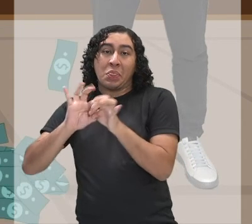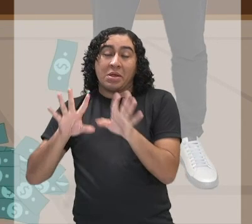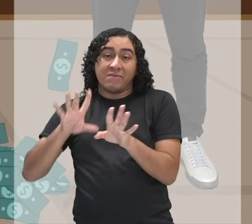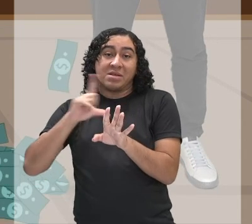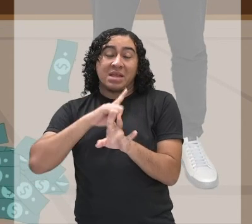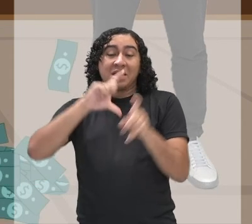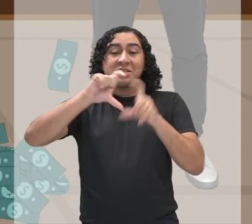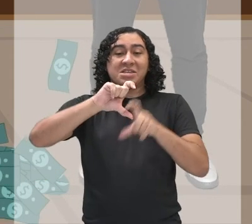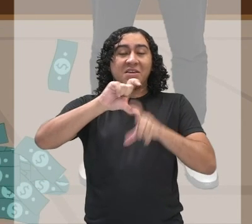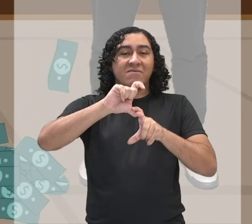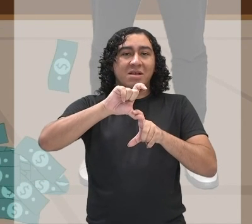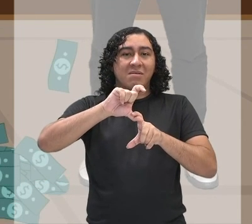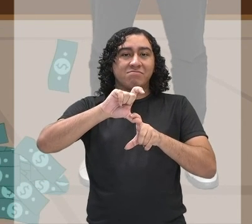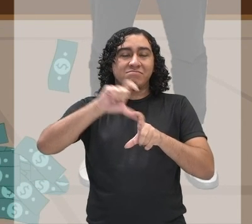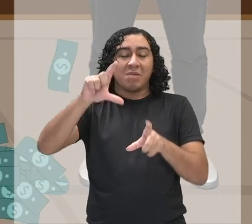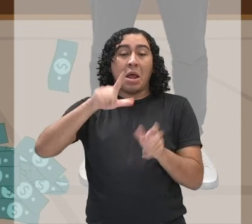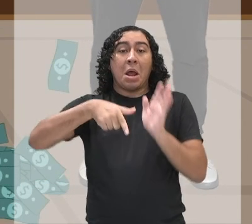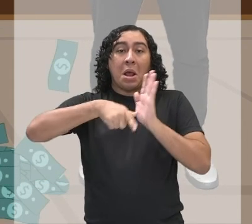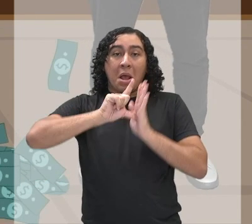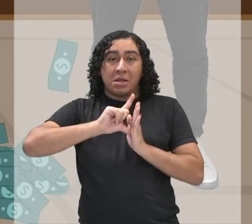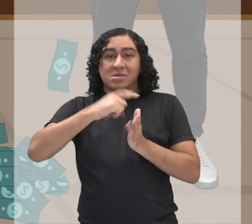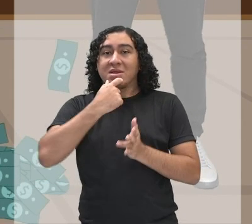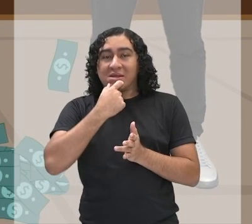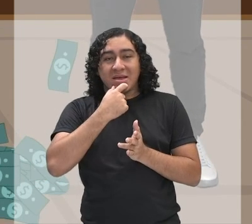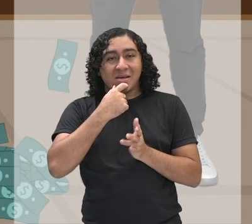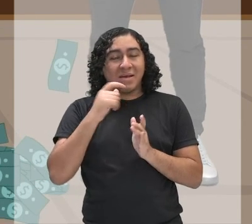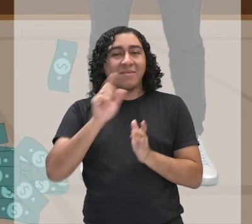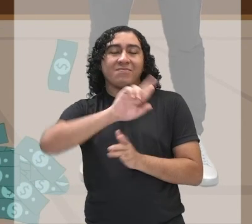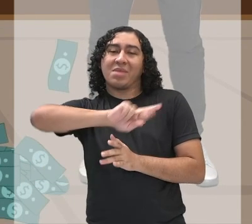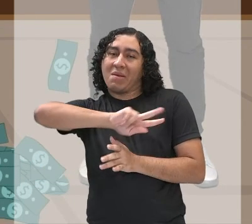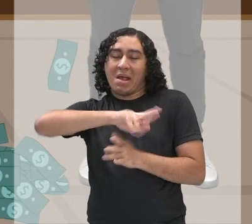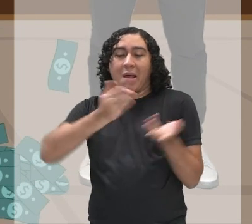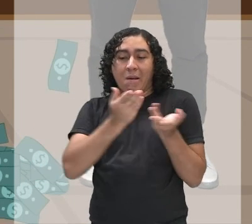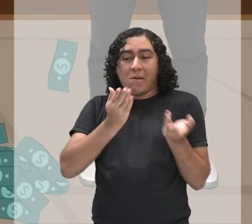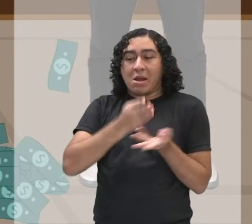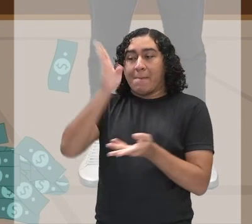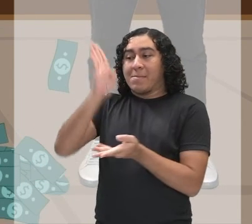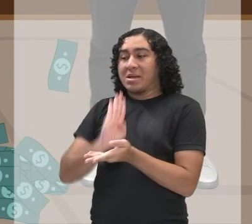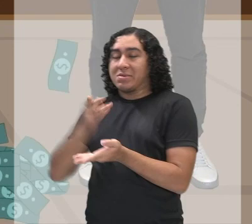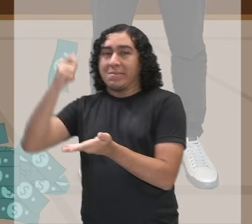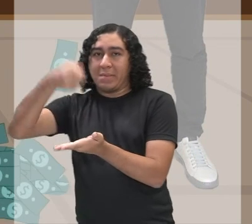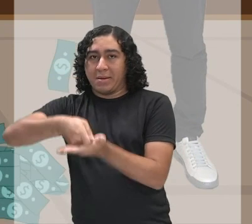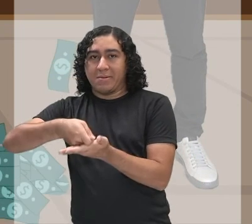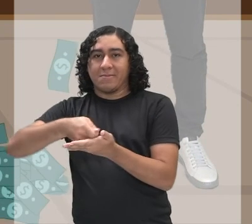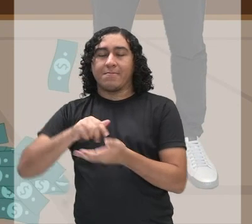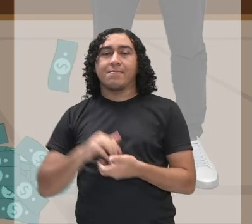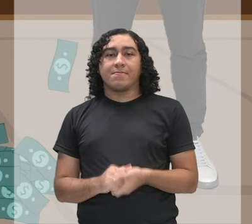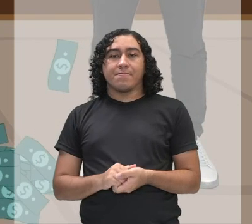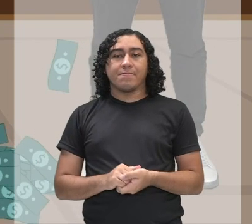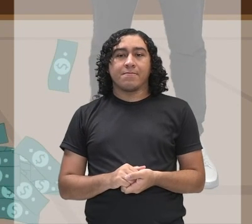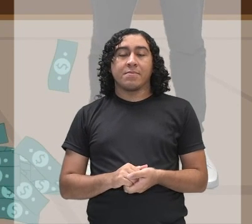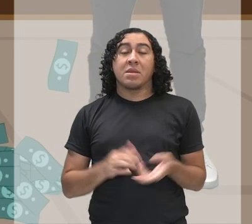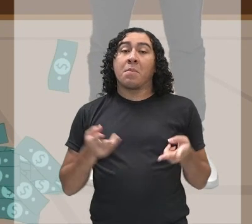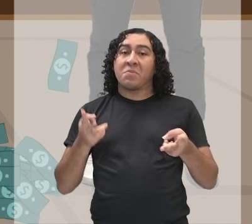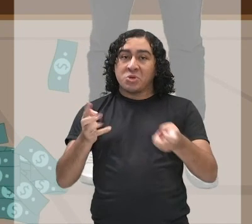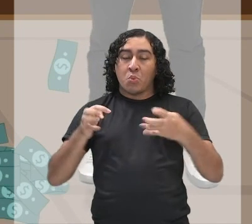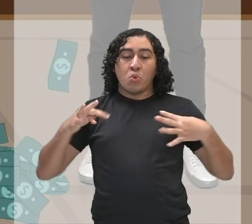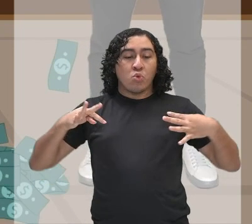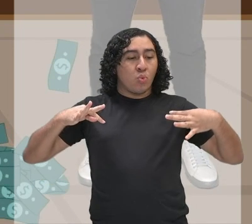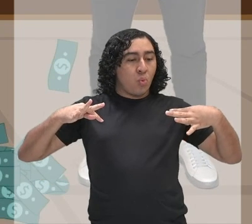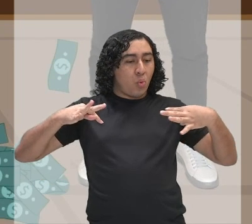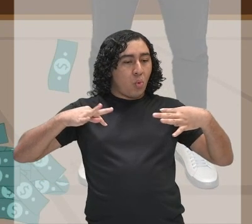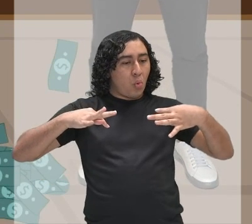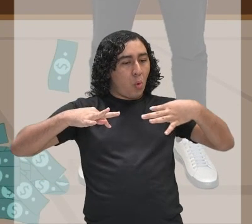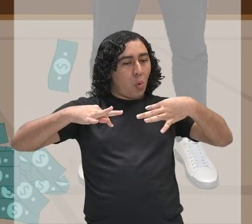a sua independência. Vejam lá. Então, todo esse processo que nós estamos vendo aqui, claro,